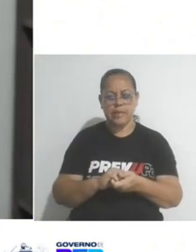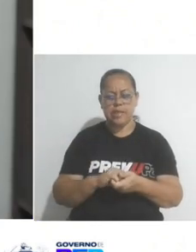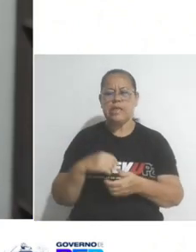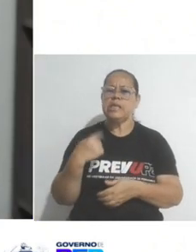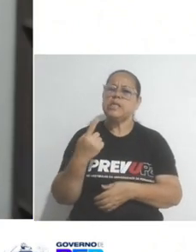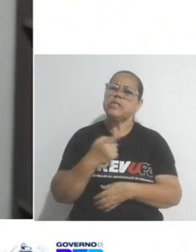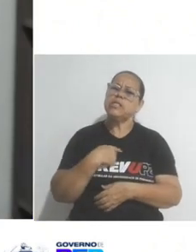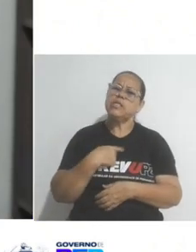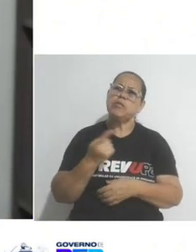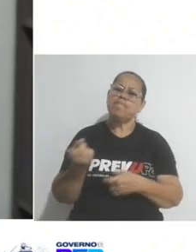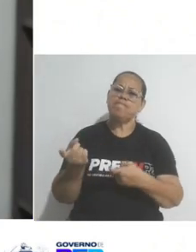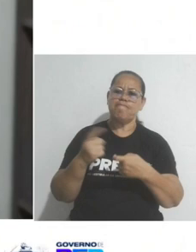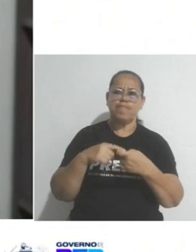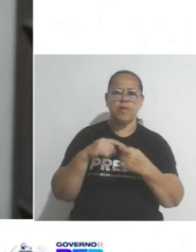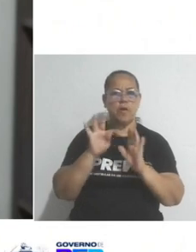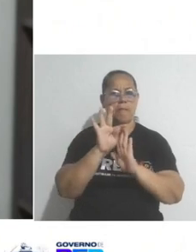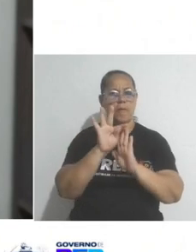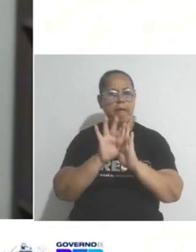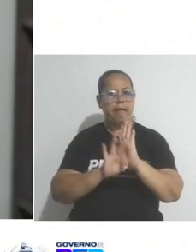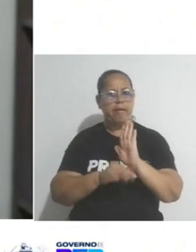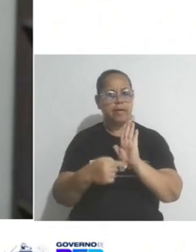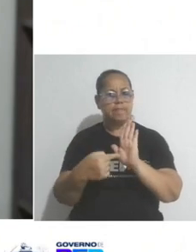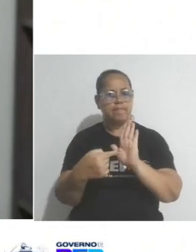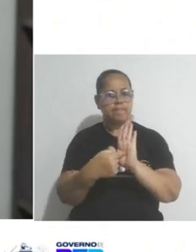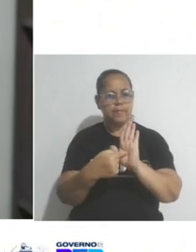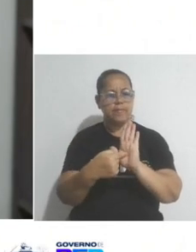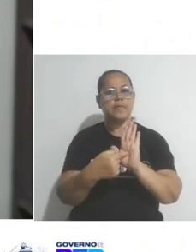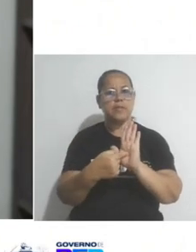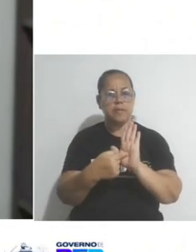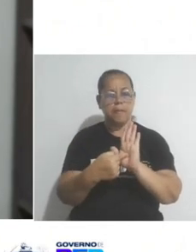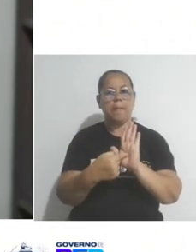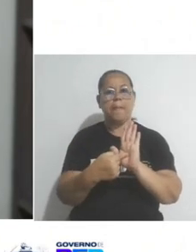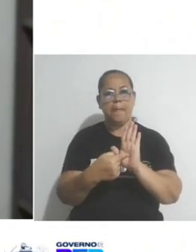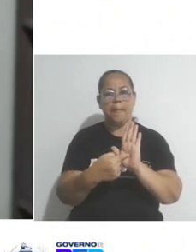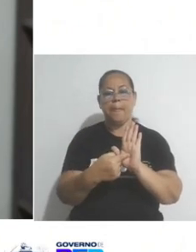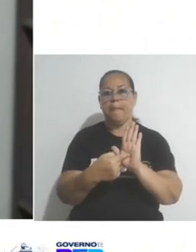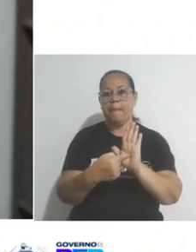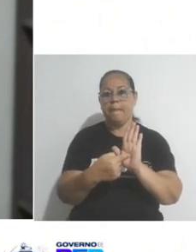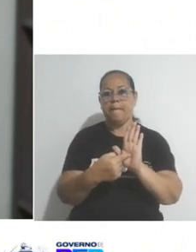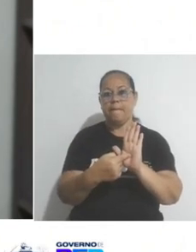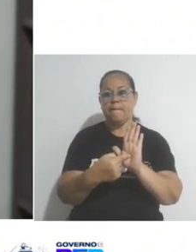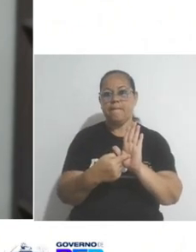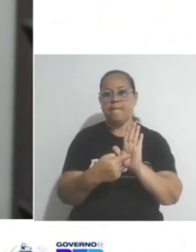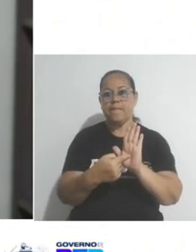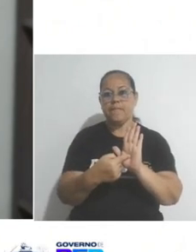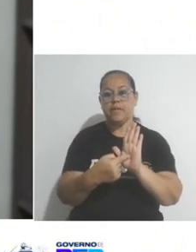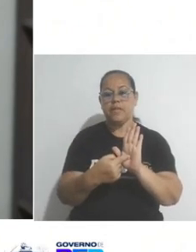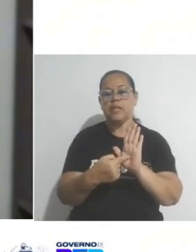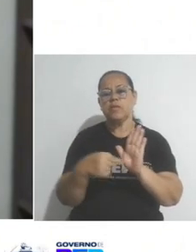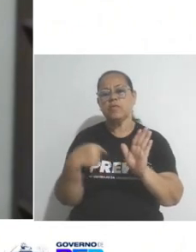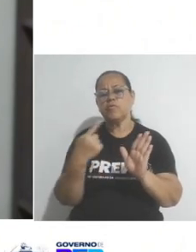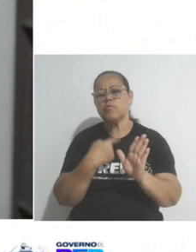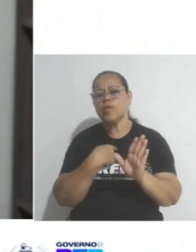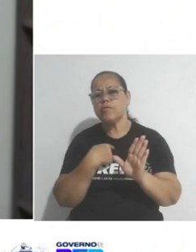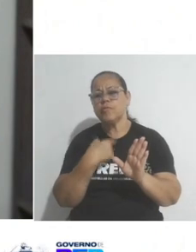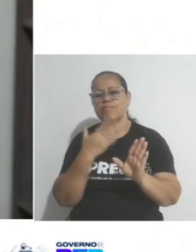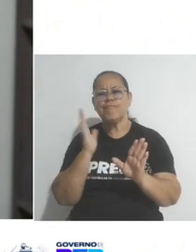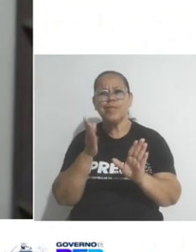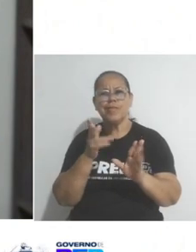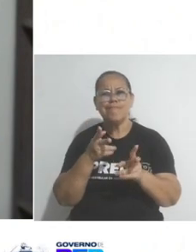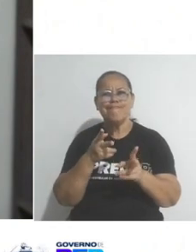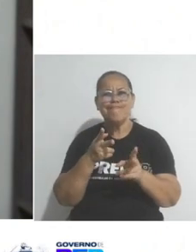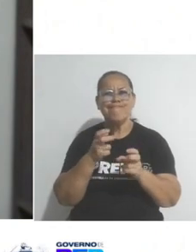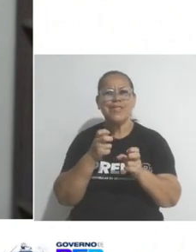a gente voltar no primeiro momento exatamente ao texto que dá base à nossa questão A gente já consegue